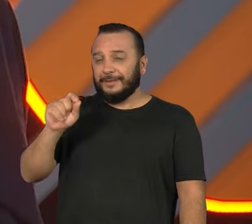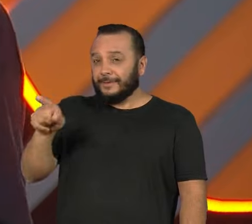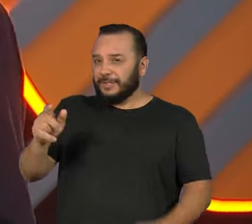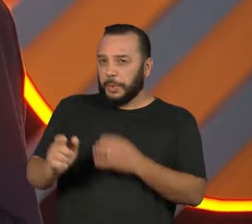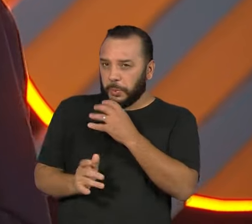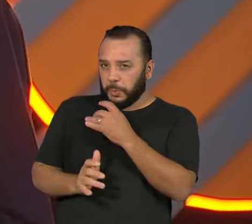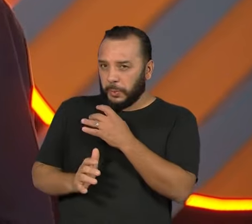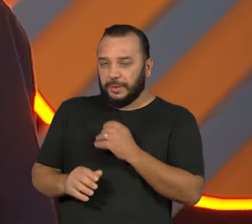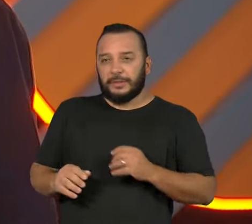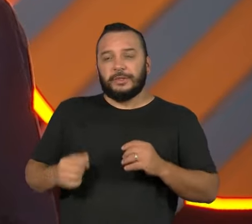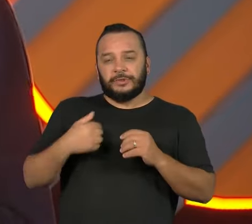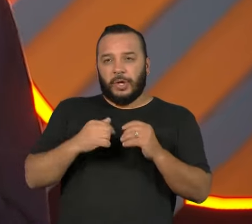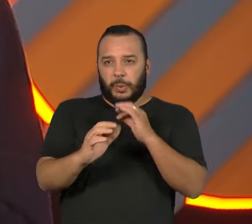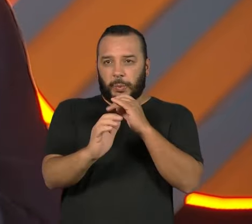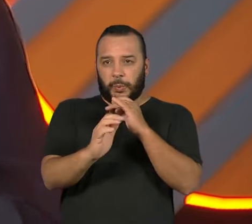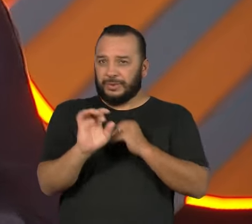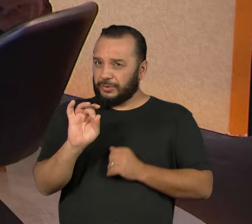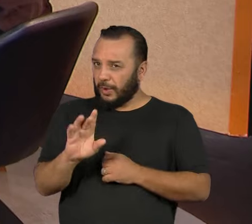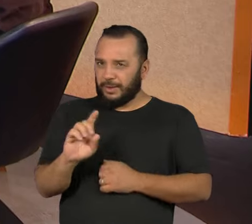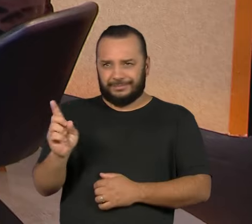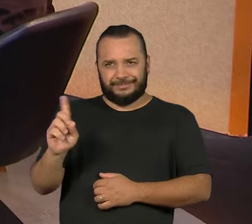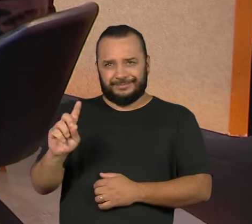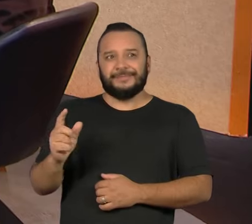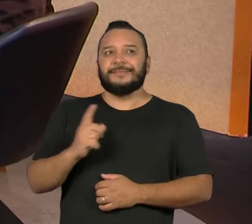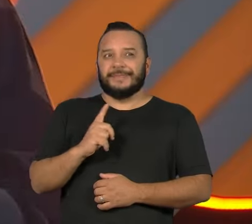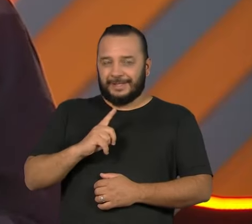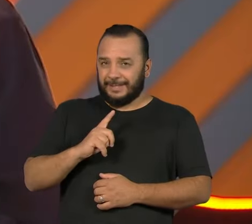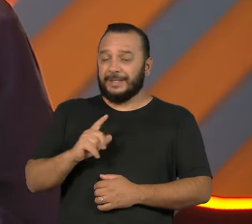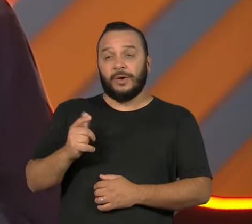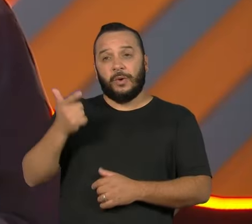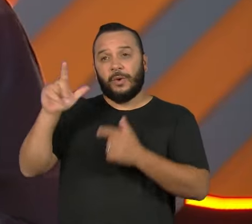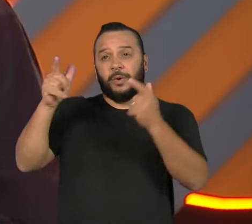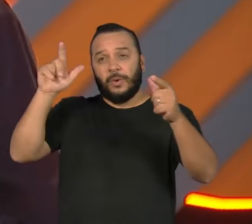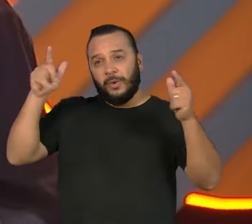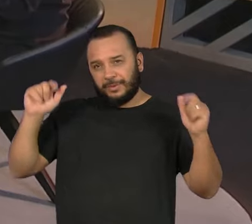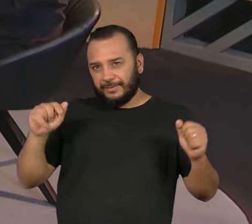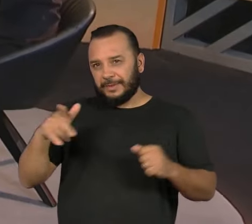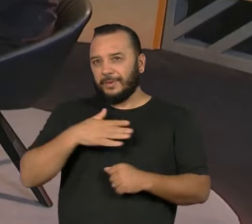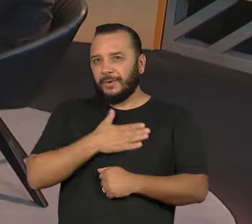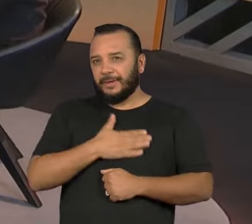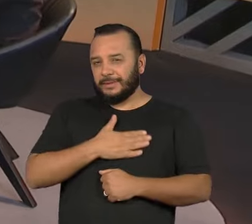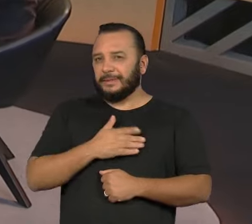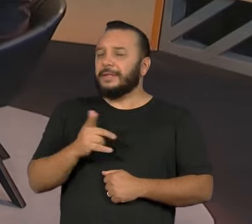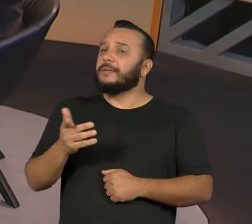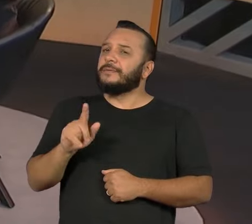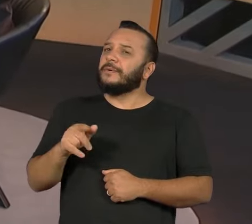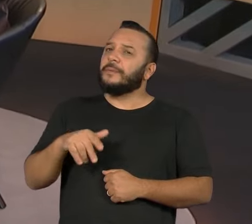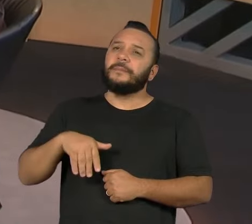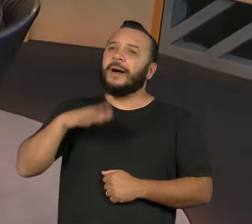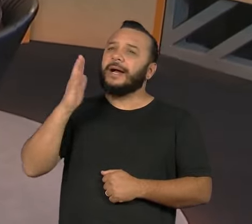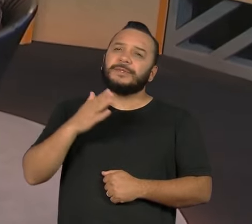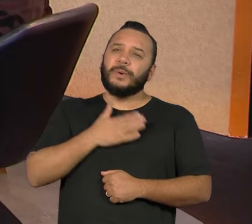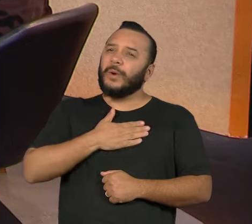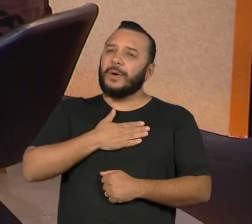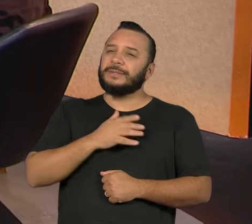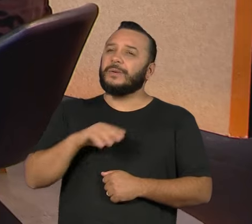e flauta que você toca, você já falou. Sim. Que toca outros instrumentos. Qual que você mais